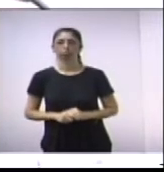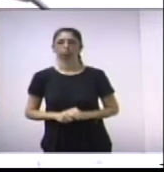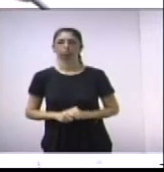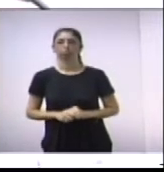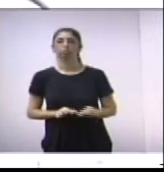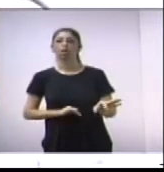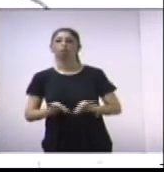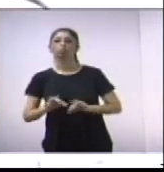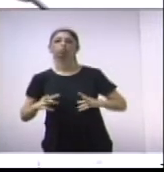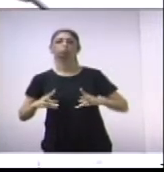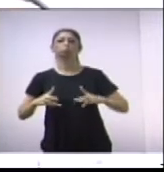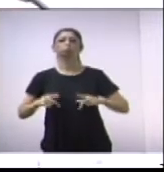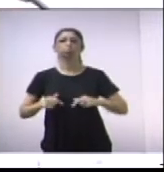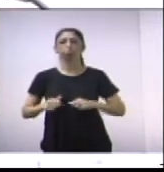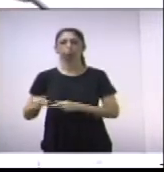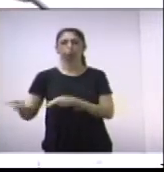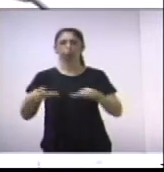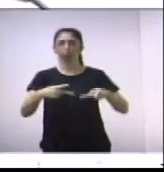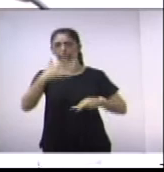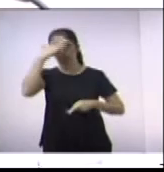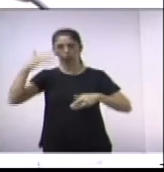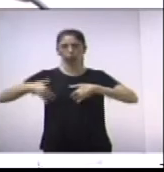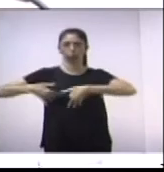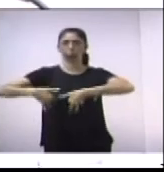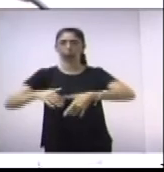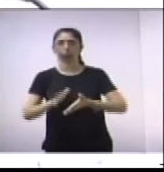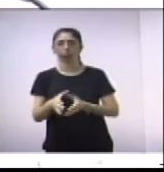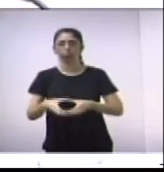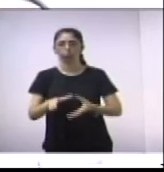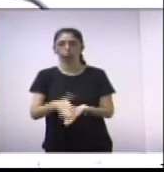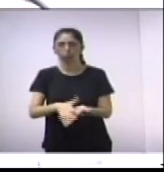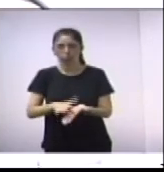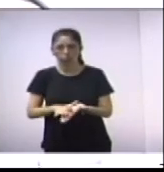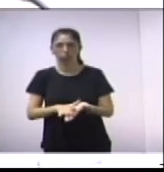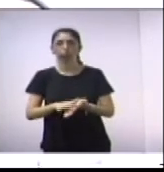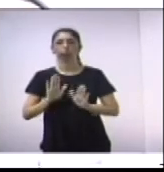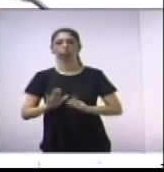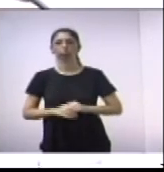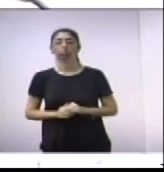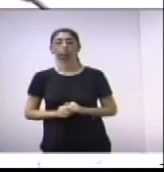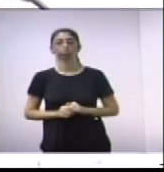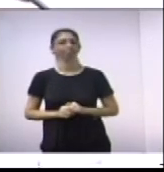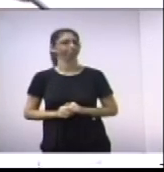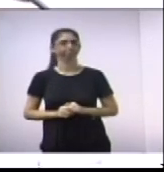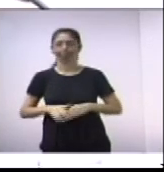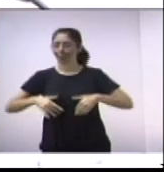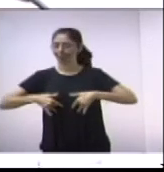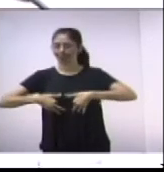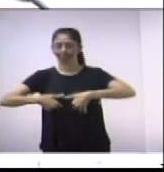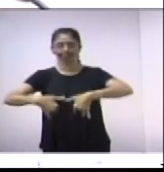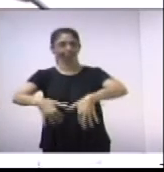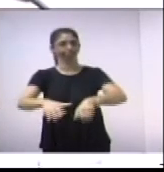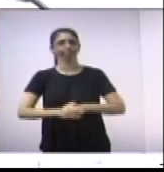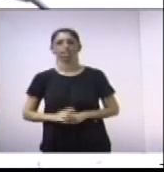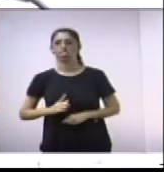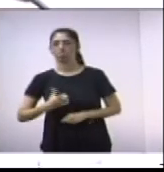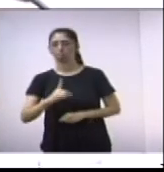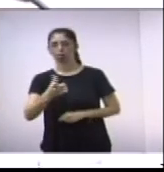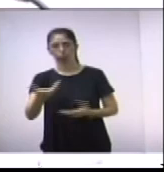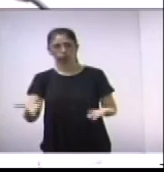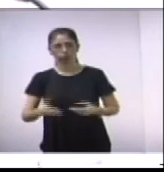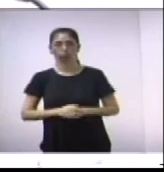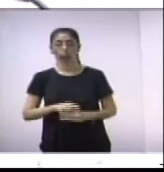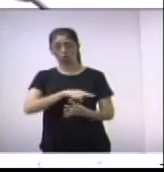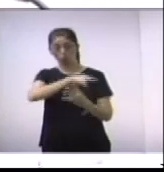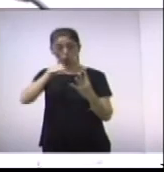providenciasse shows carnavalescos. Porém, o que constatou foi um verdadeiro desfile de escolas de samba. Afirmou que algumas